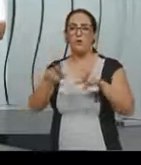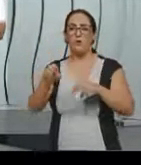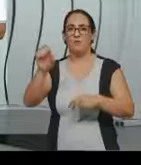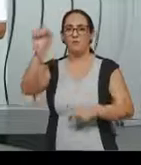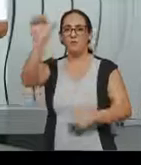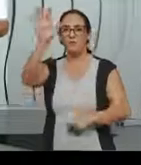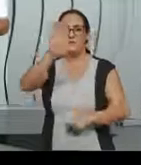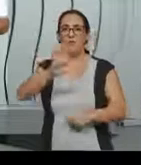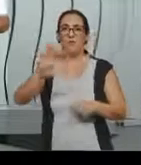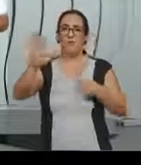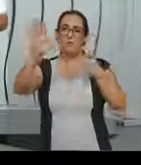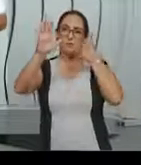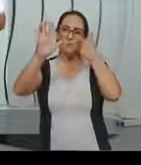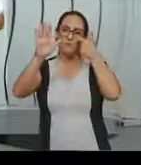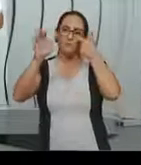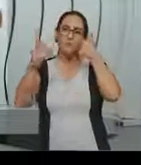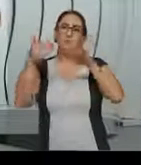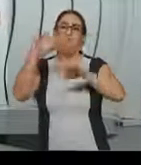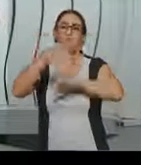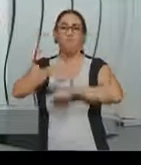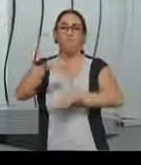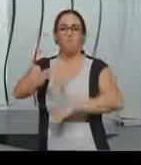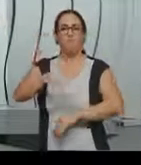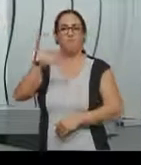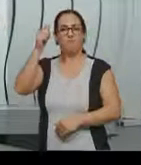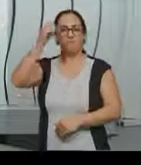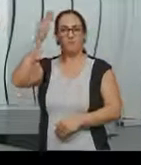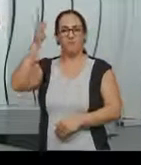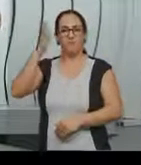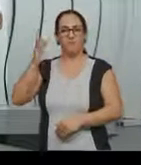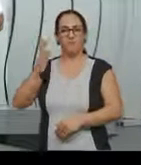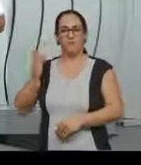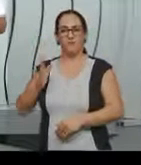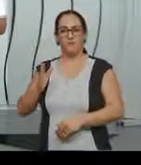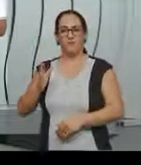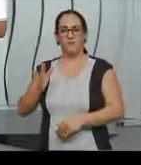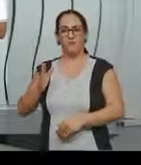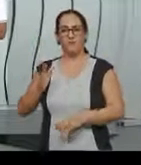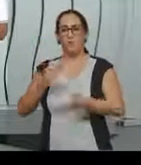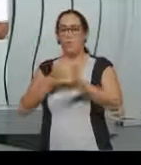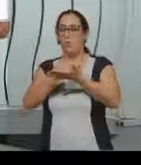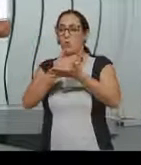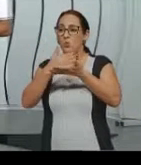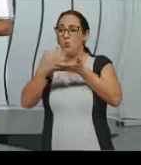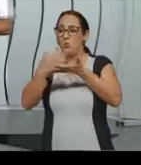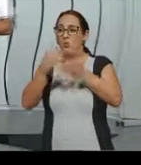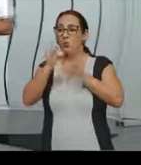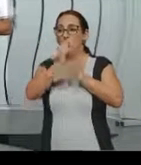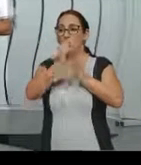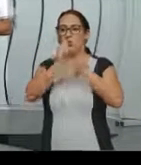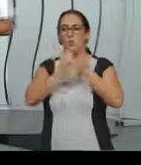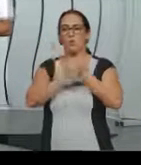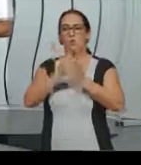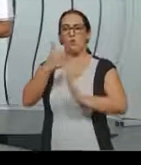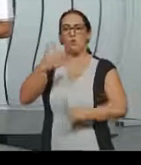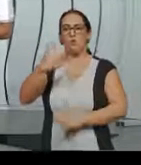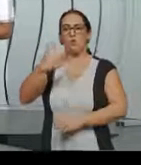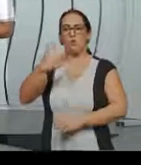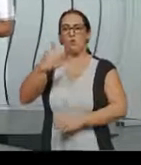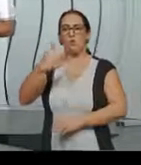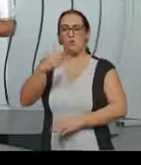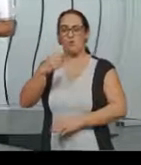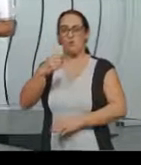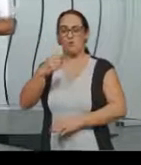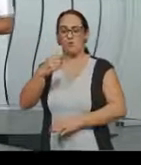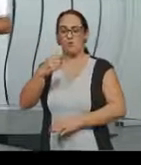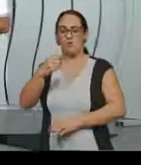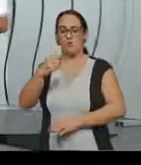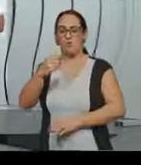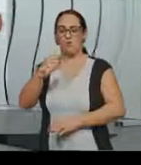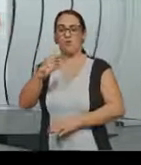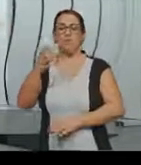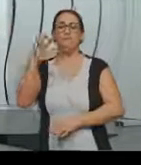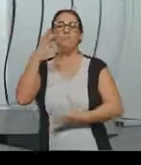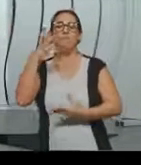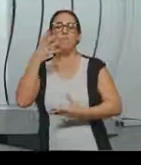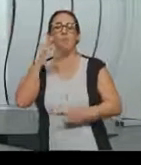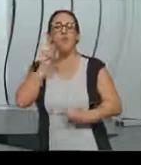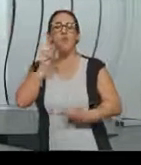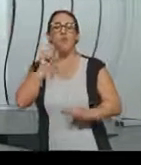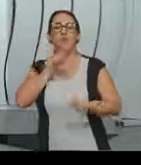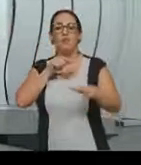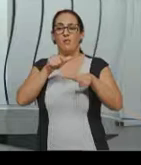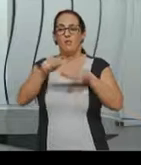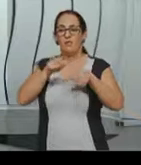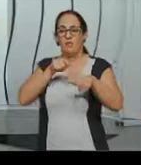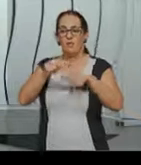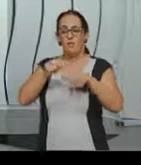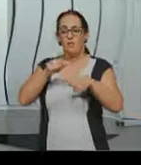um dia vieram para o Brasil, início do século XX, né? Um dia vieram para o Brasil em busca de trabalho, em busca de melhores condições